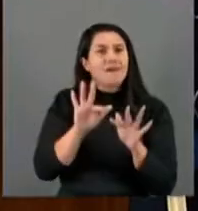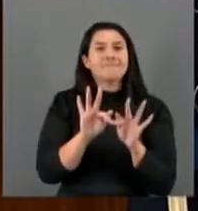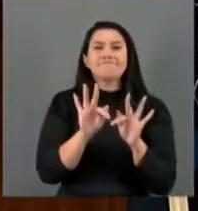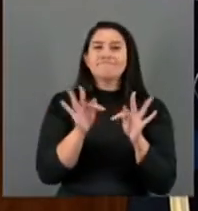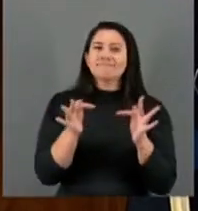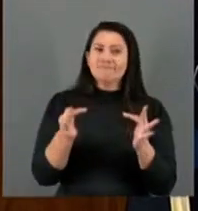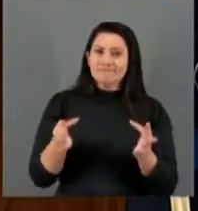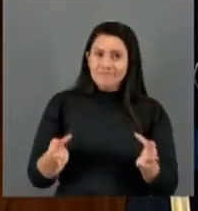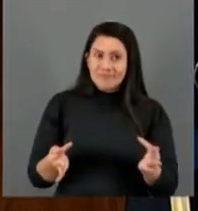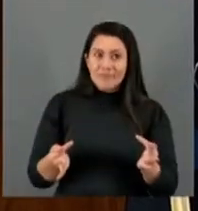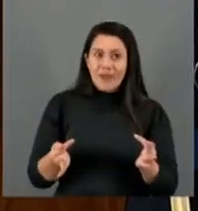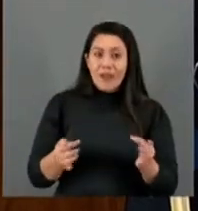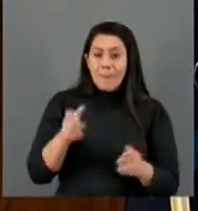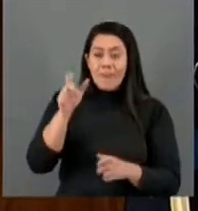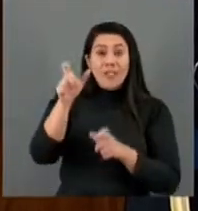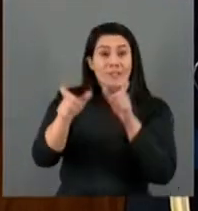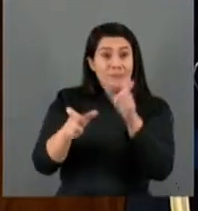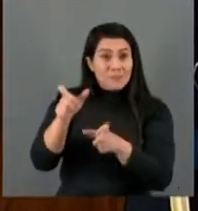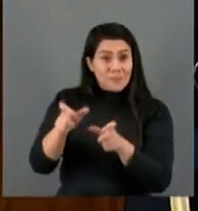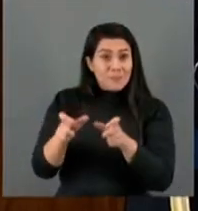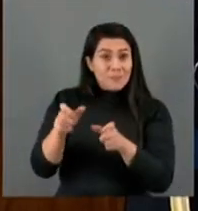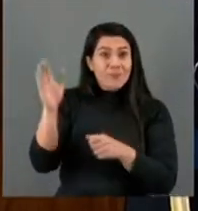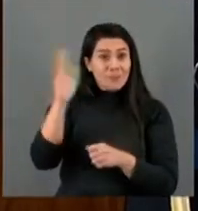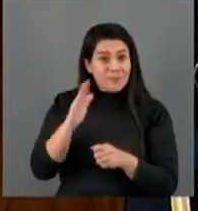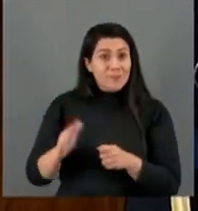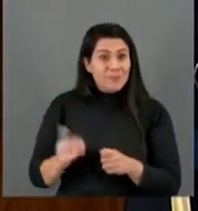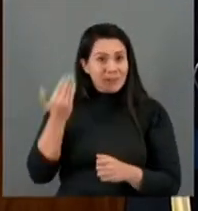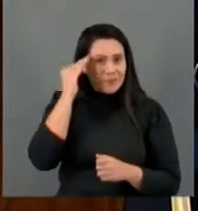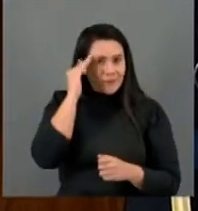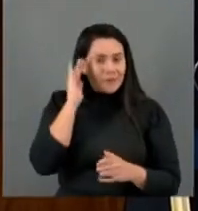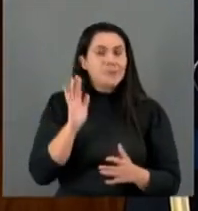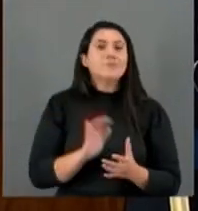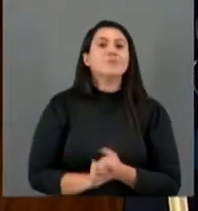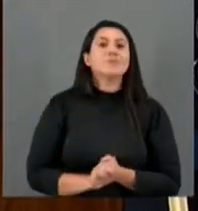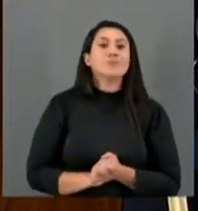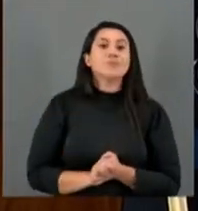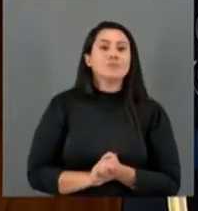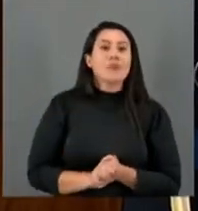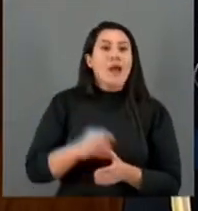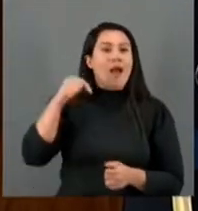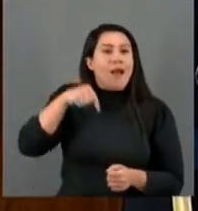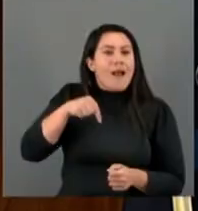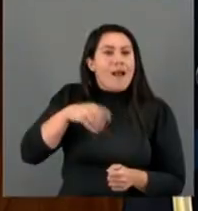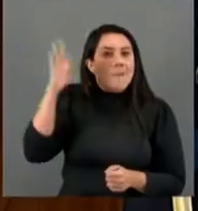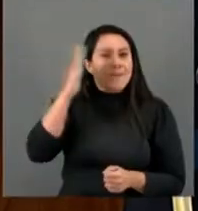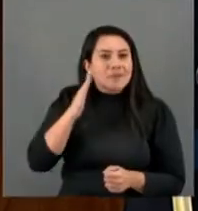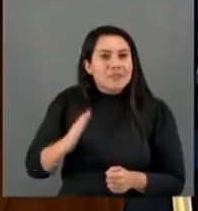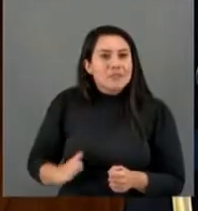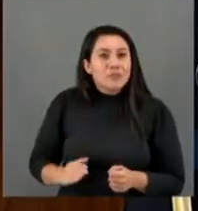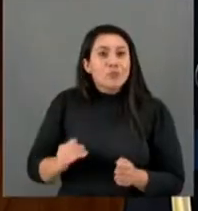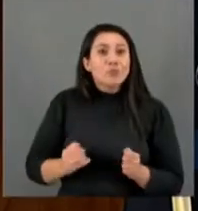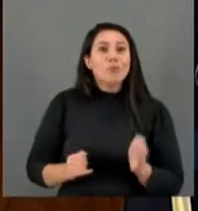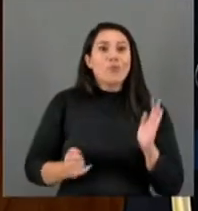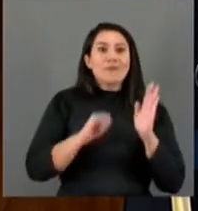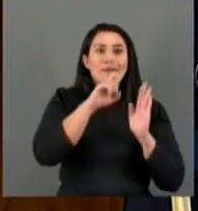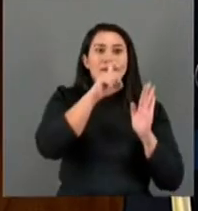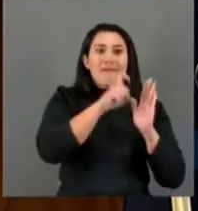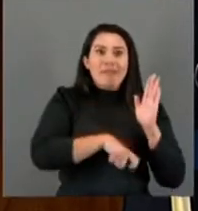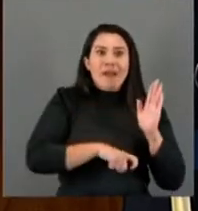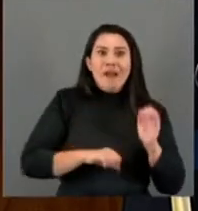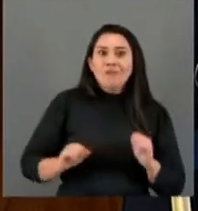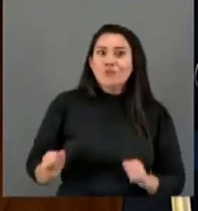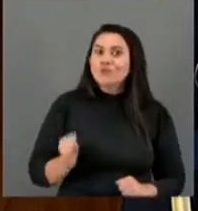atenção do povo brasileiro. O Brasil, com essa taxa de juro, e naturalmente a gente sabe que tem